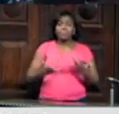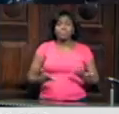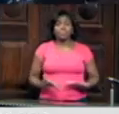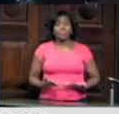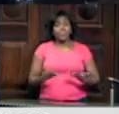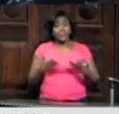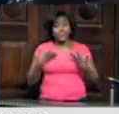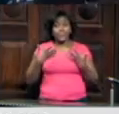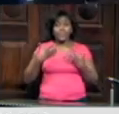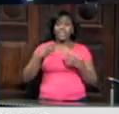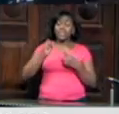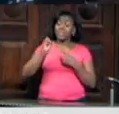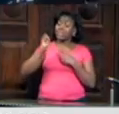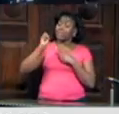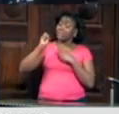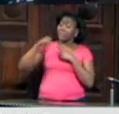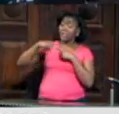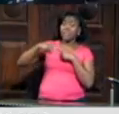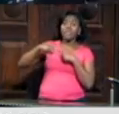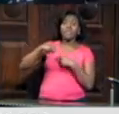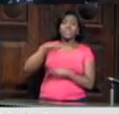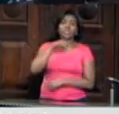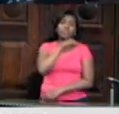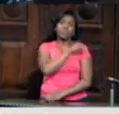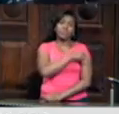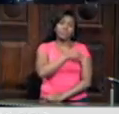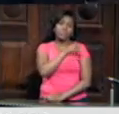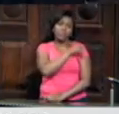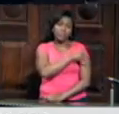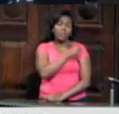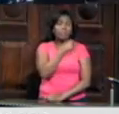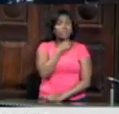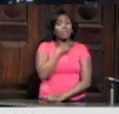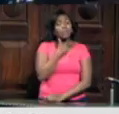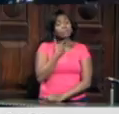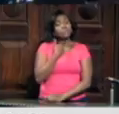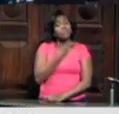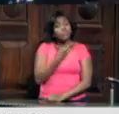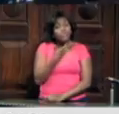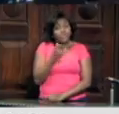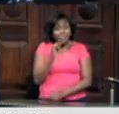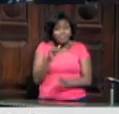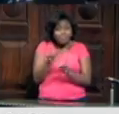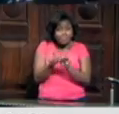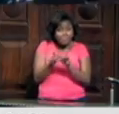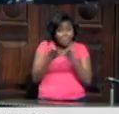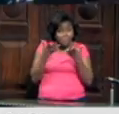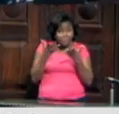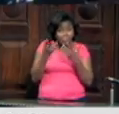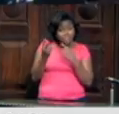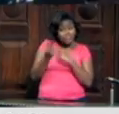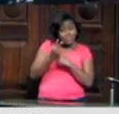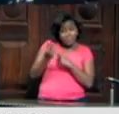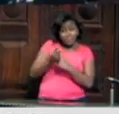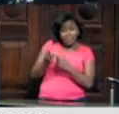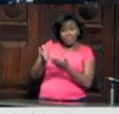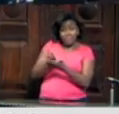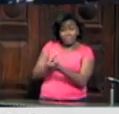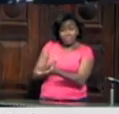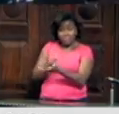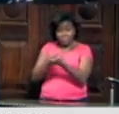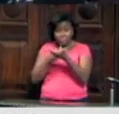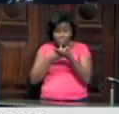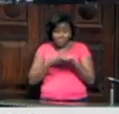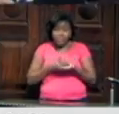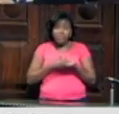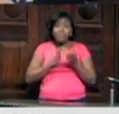sim ao Rio de Janeiro. Eu gostaria, se me permite, o empréstimo de um desses livros,